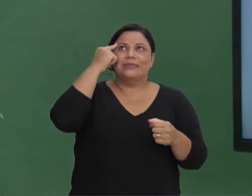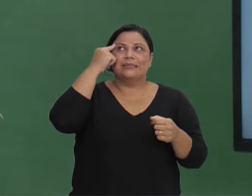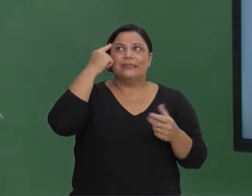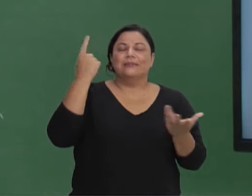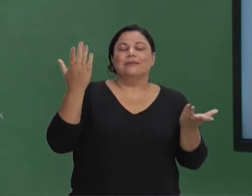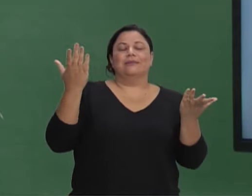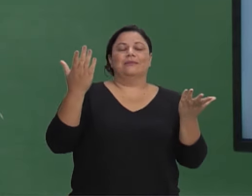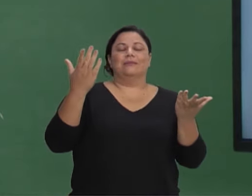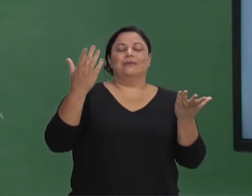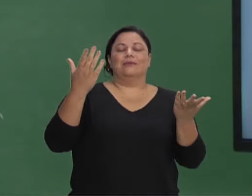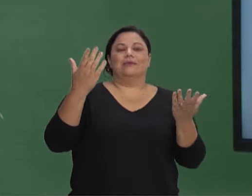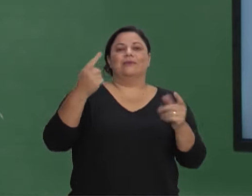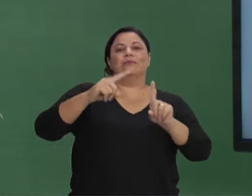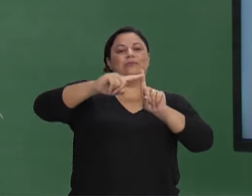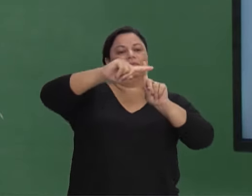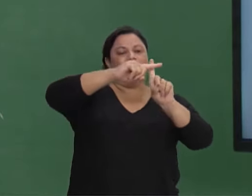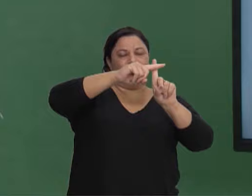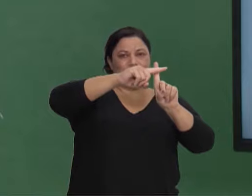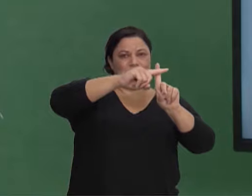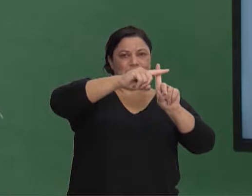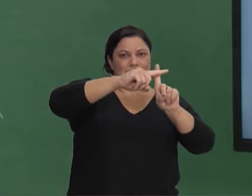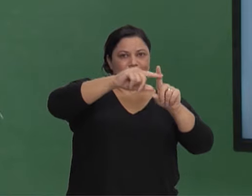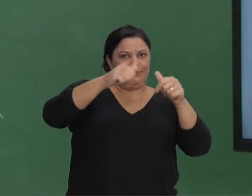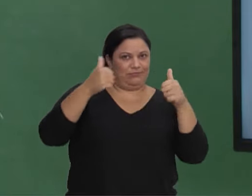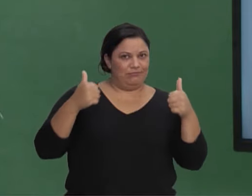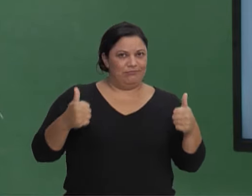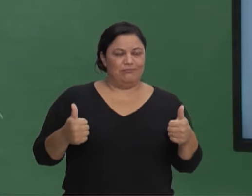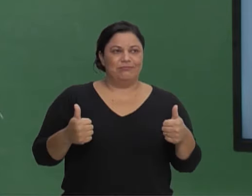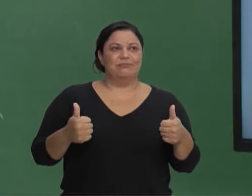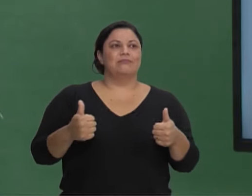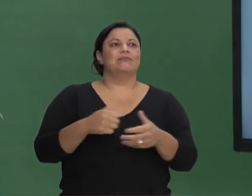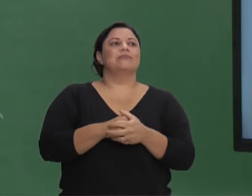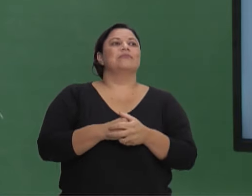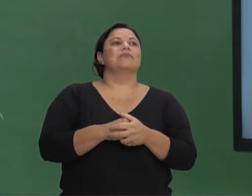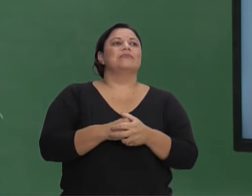valor positivo. Tranquilo? Então, vou fazer aqui